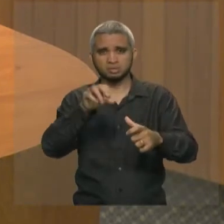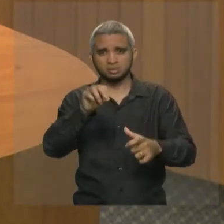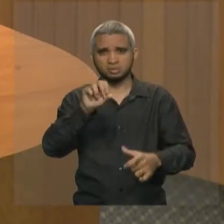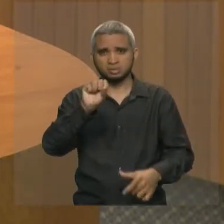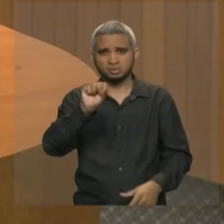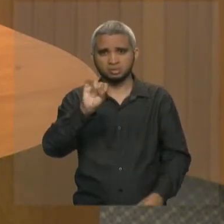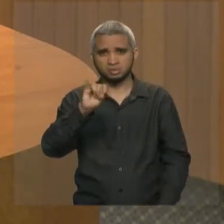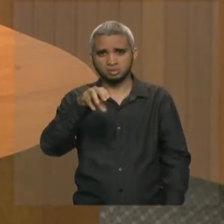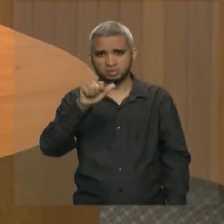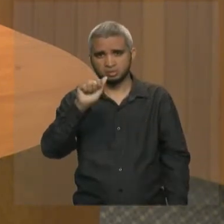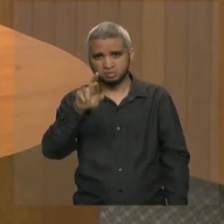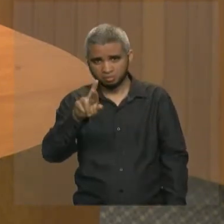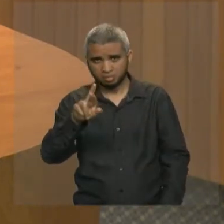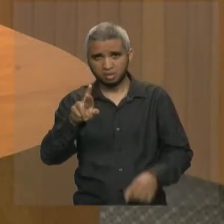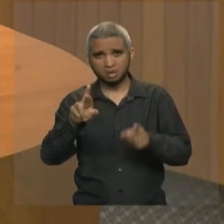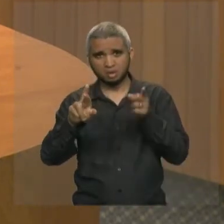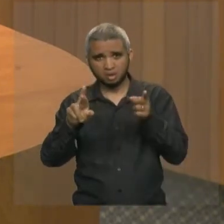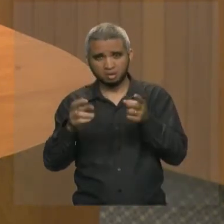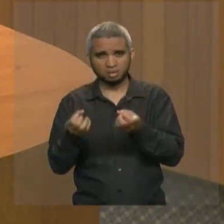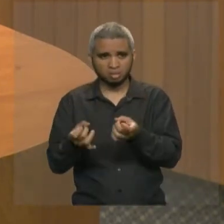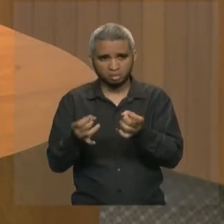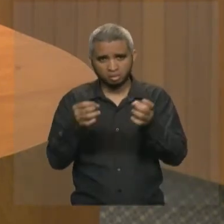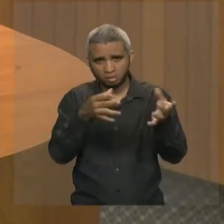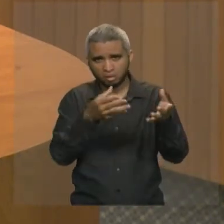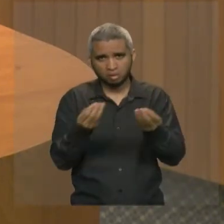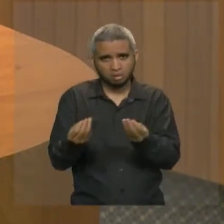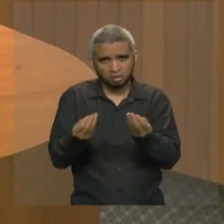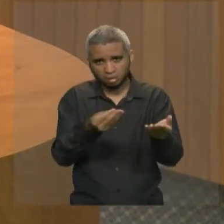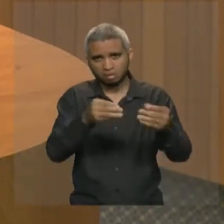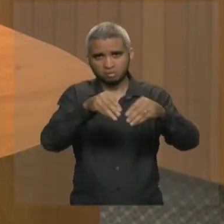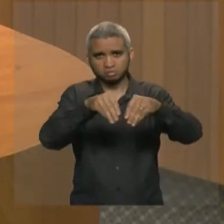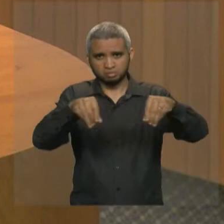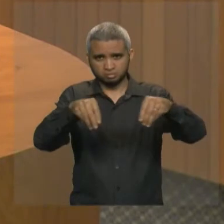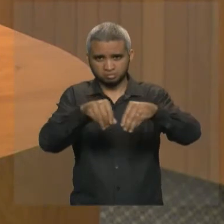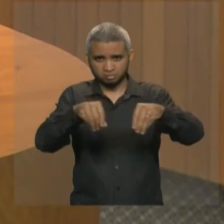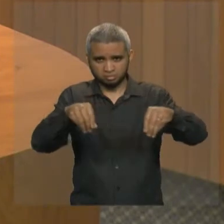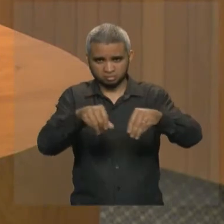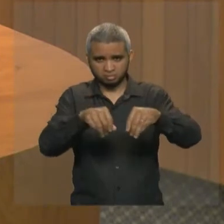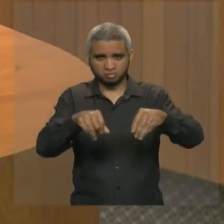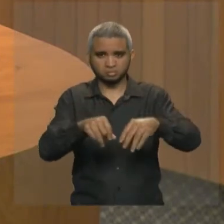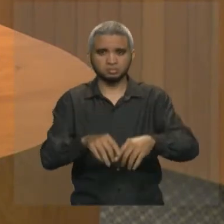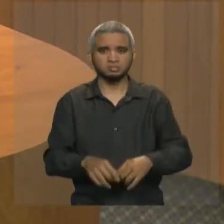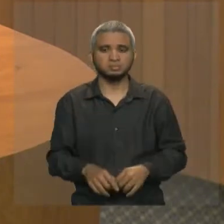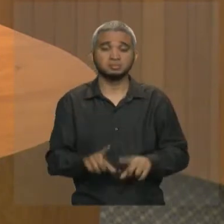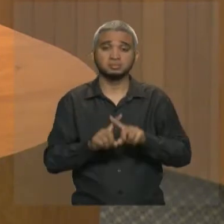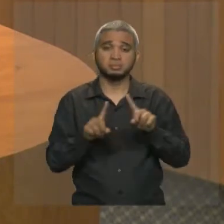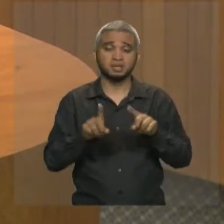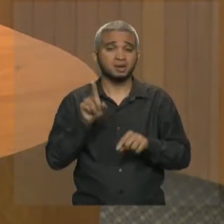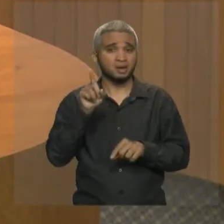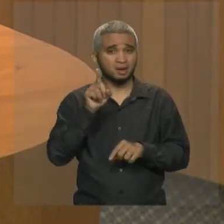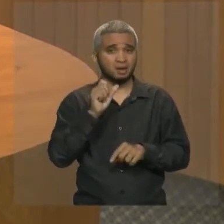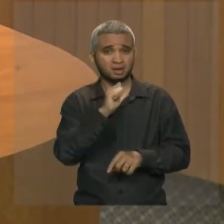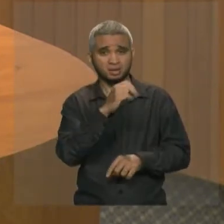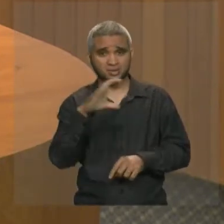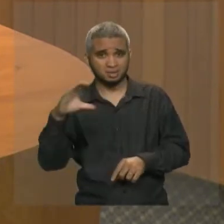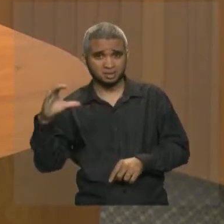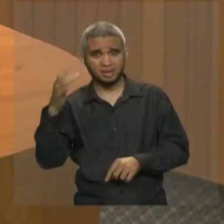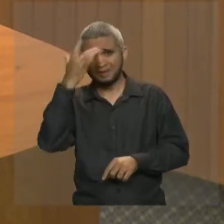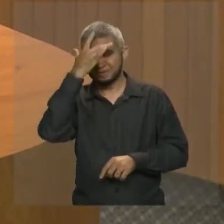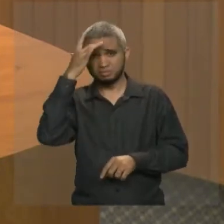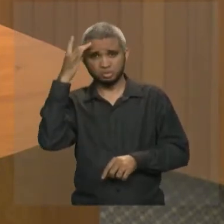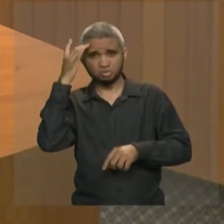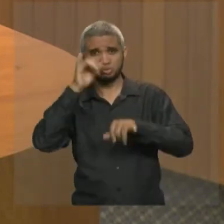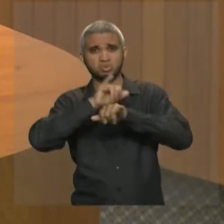outro parlamentar seria o autor da relevante iniciativa. Apresento aos senhores a indicação